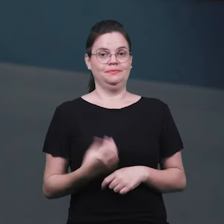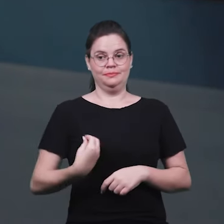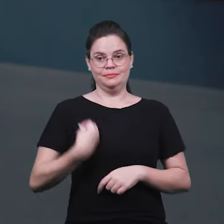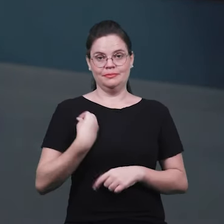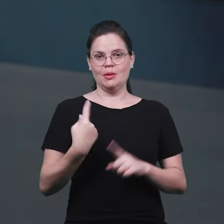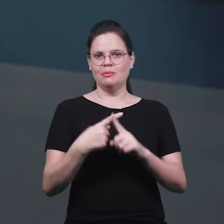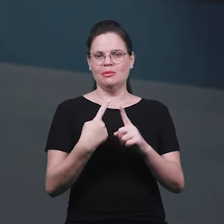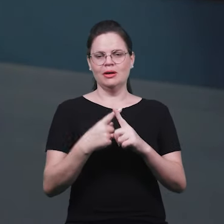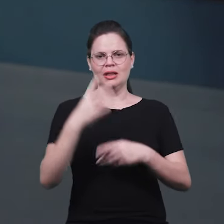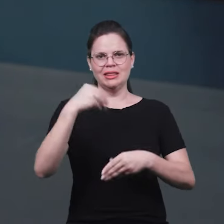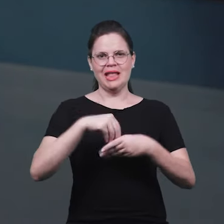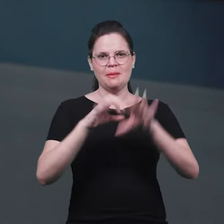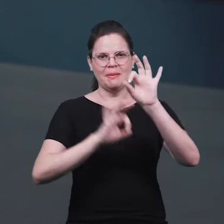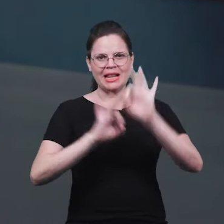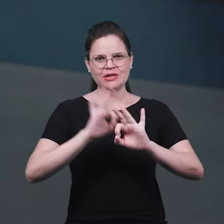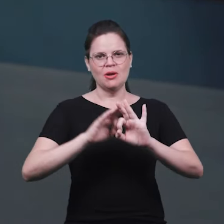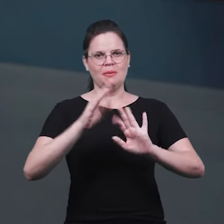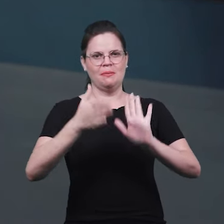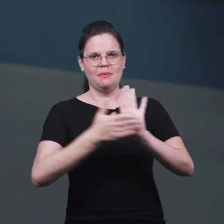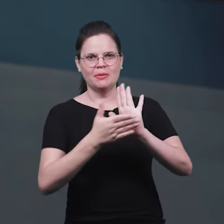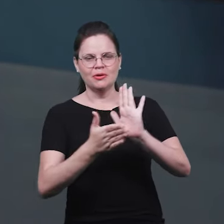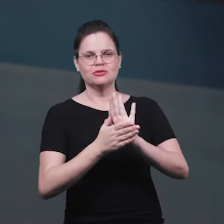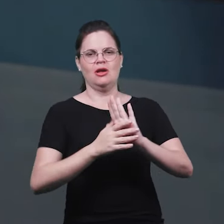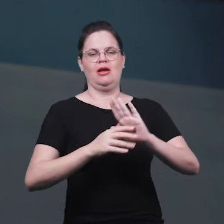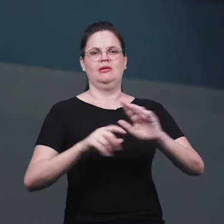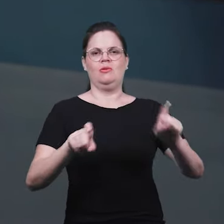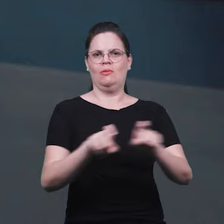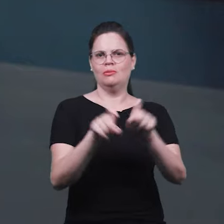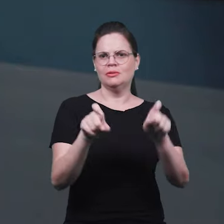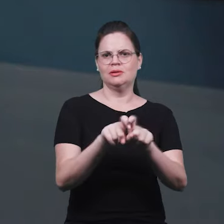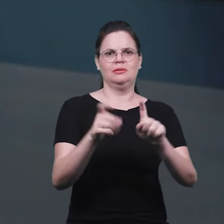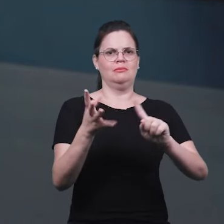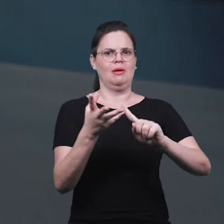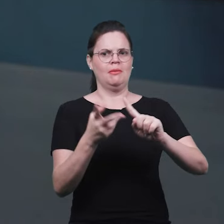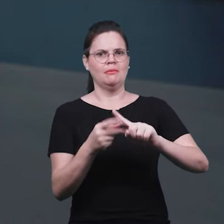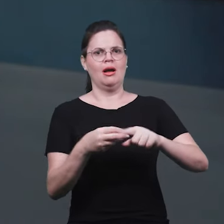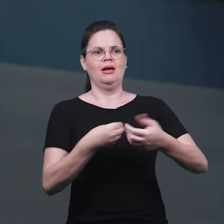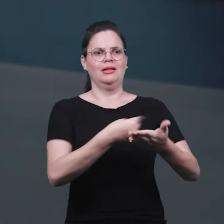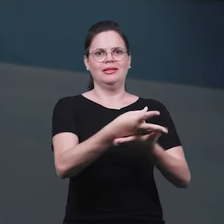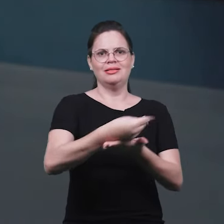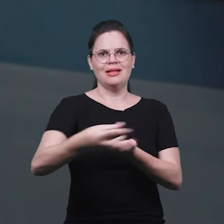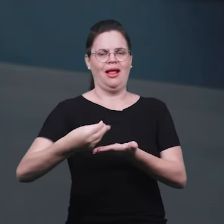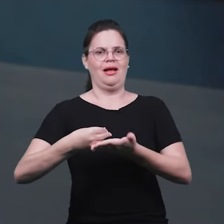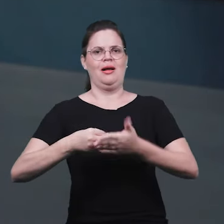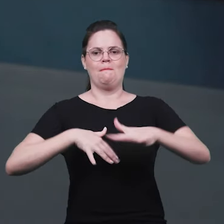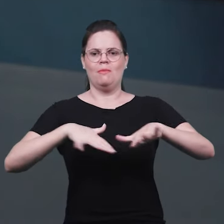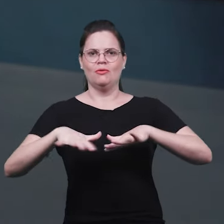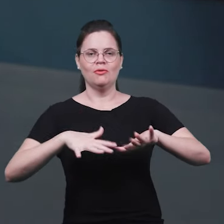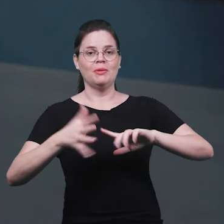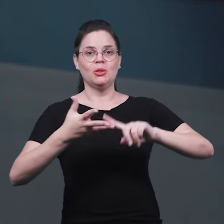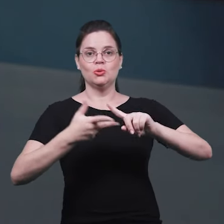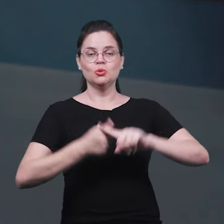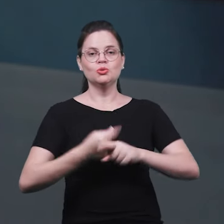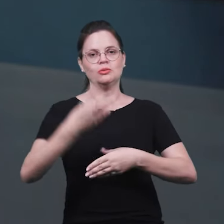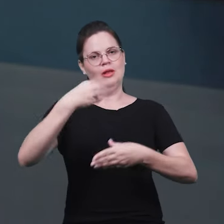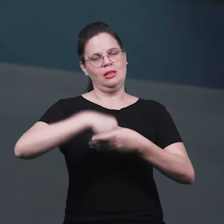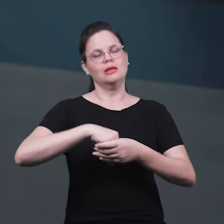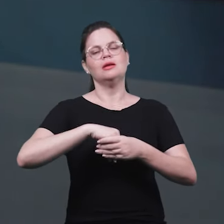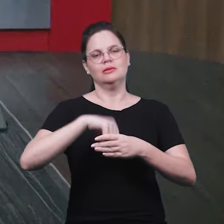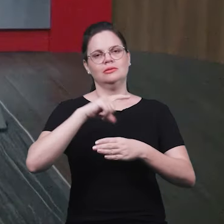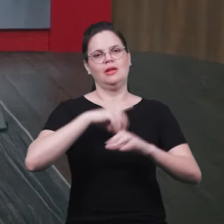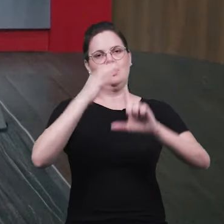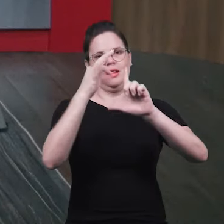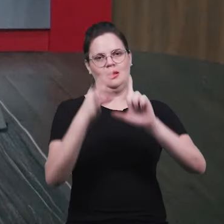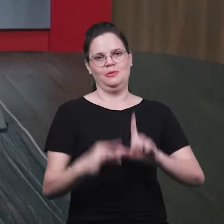dos processos de planejamento, programação, movimentação, entrega, e vai muito além desse conceito de indústria, de entrega